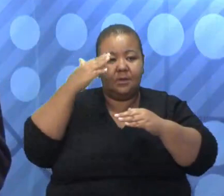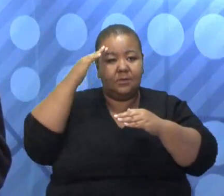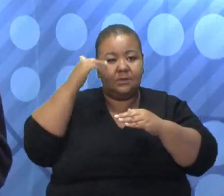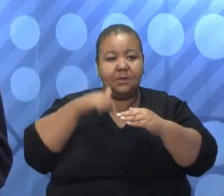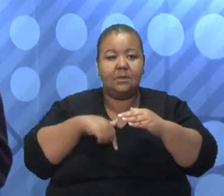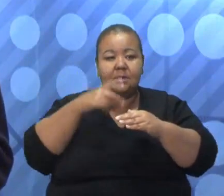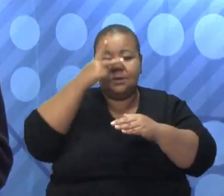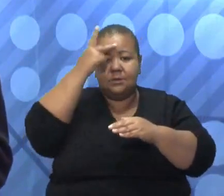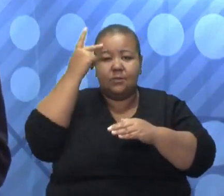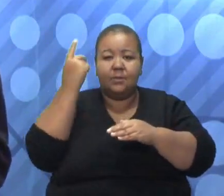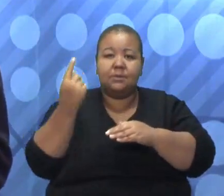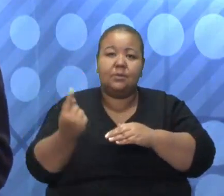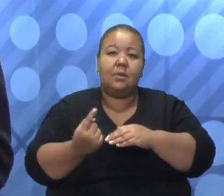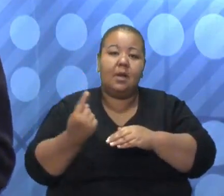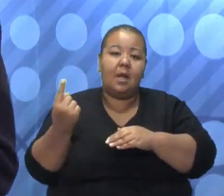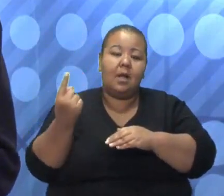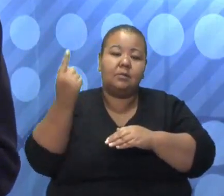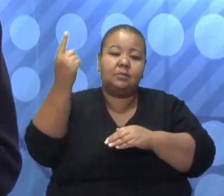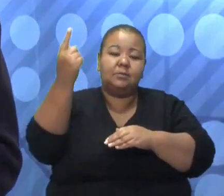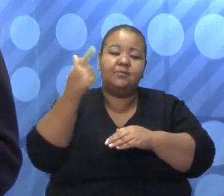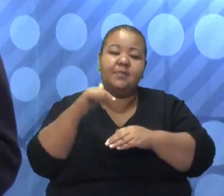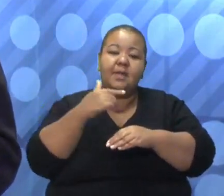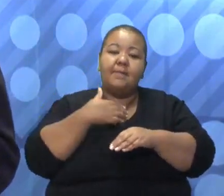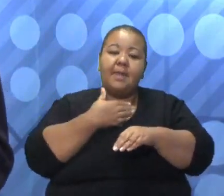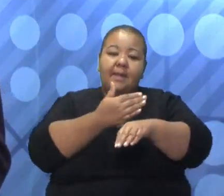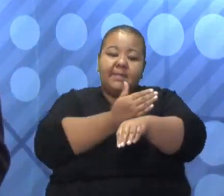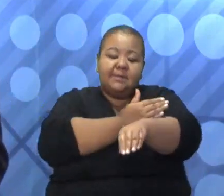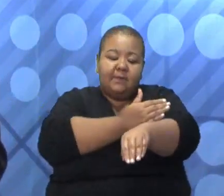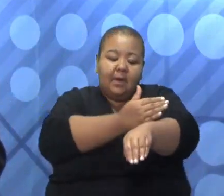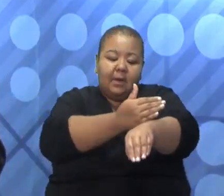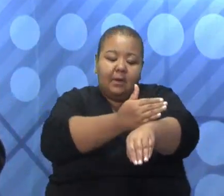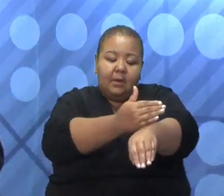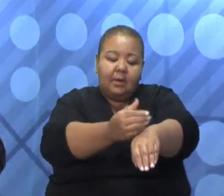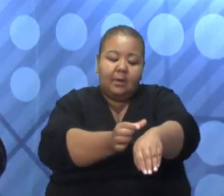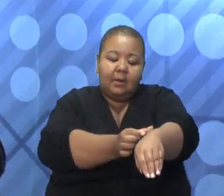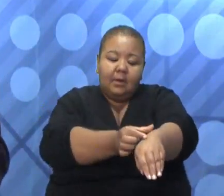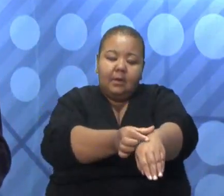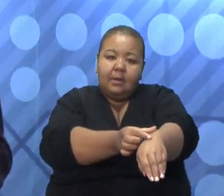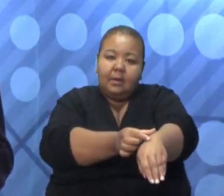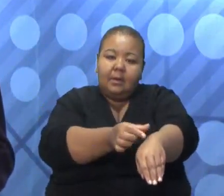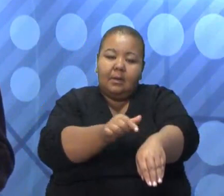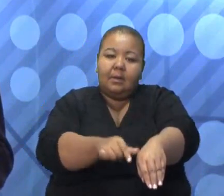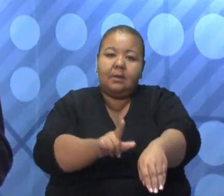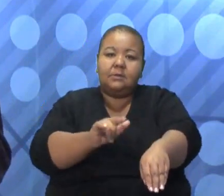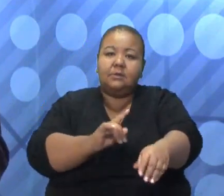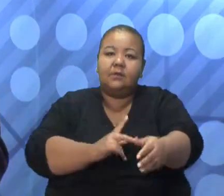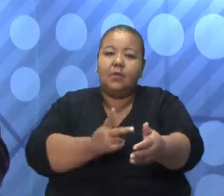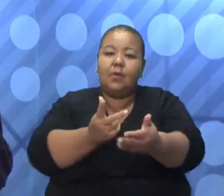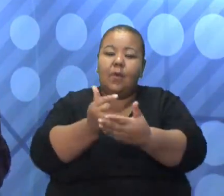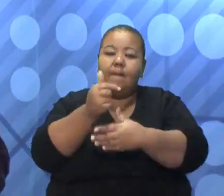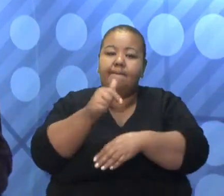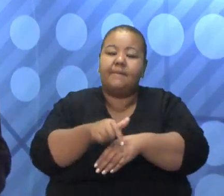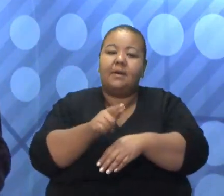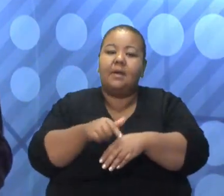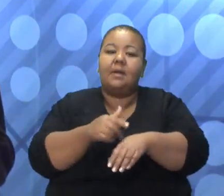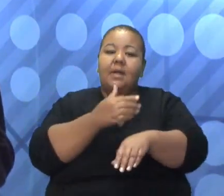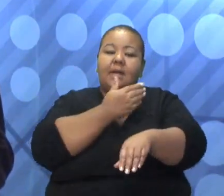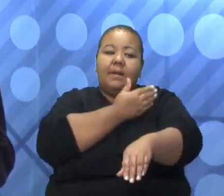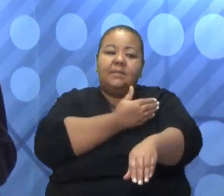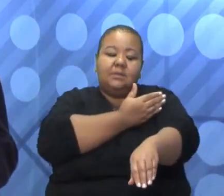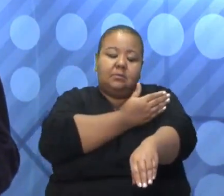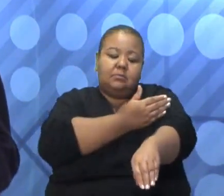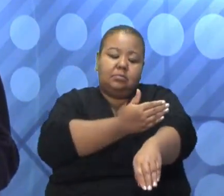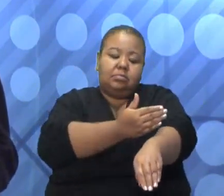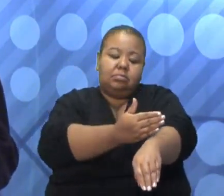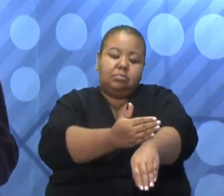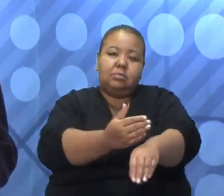de tamanho que cubra o meu punho. Então se eu vou comprar uma manga longa, geralmente as marcas diferentes